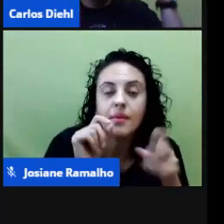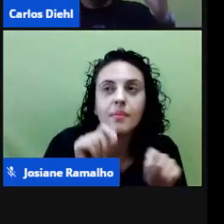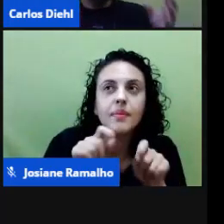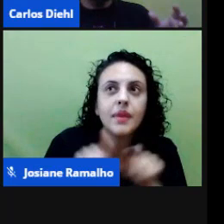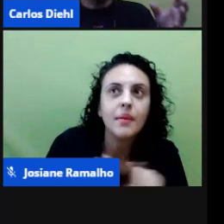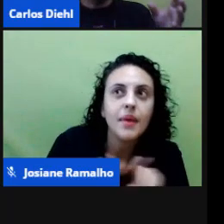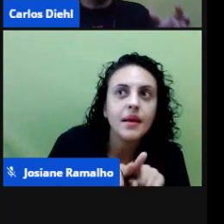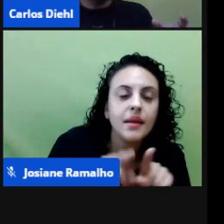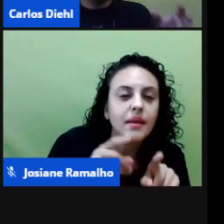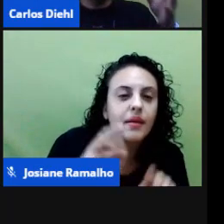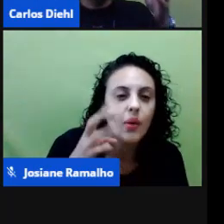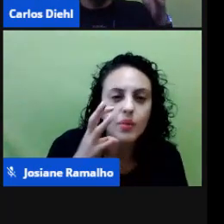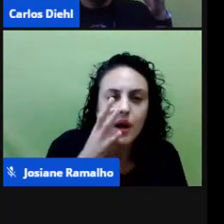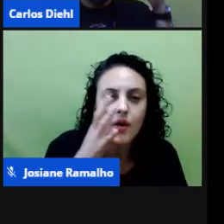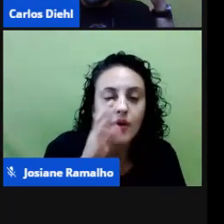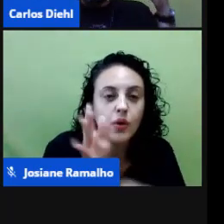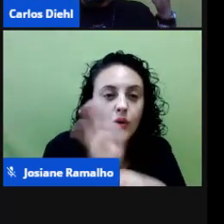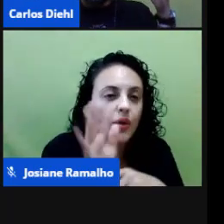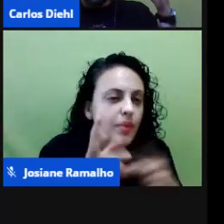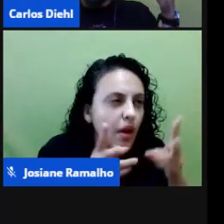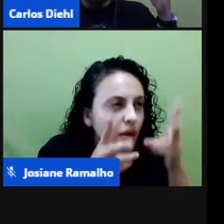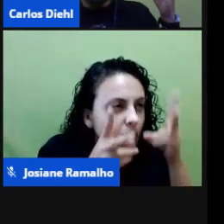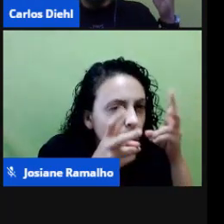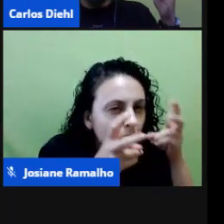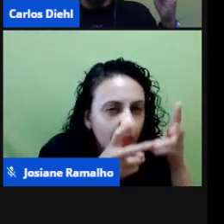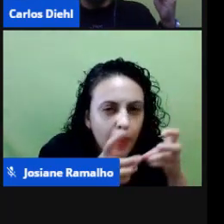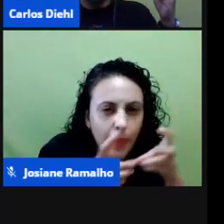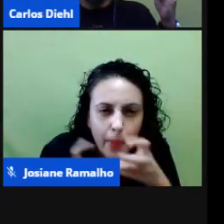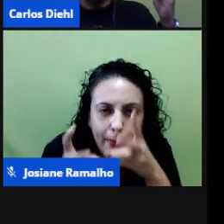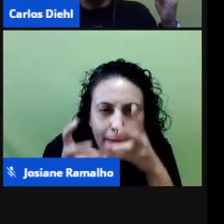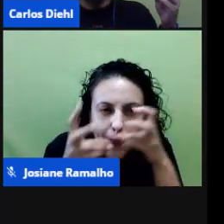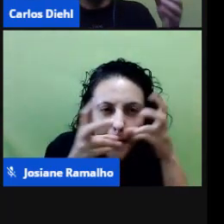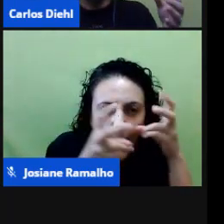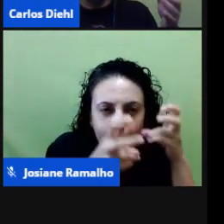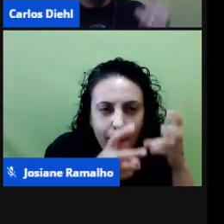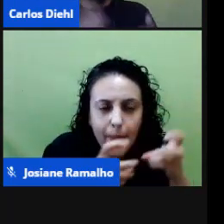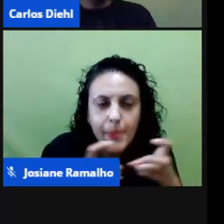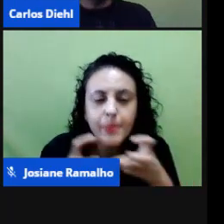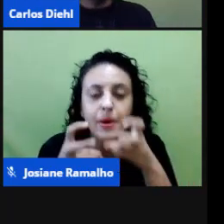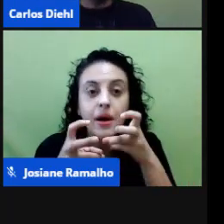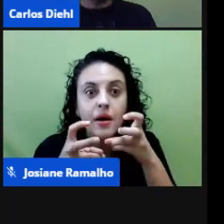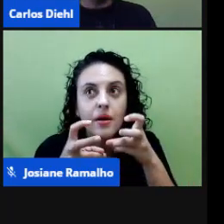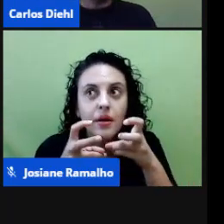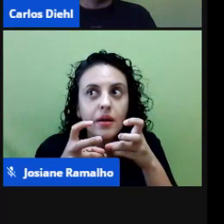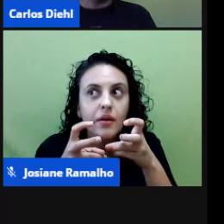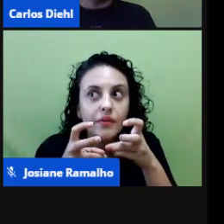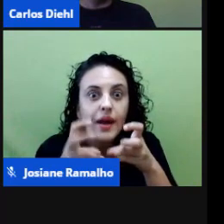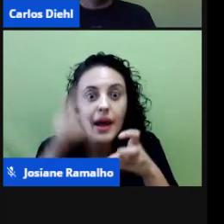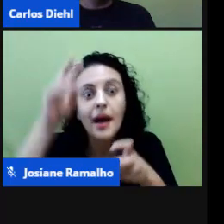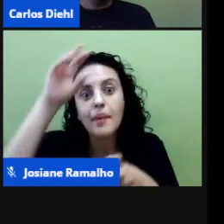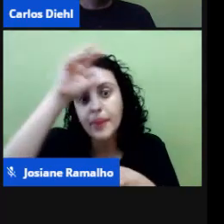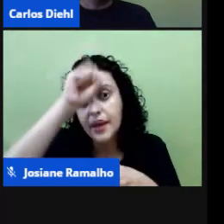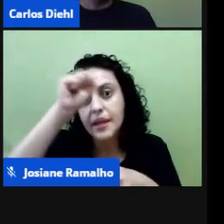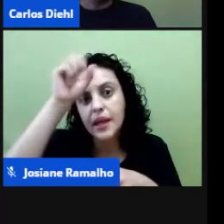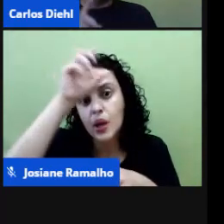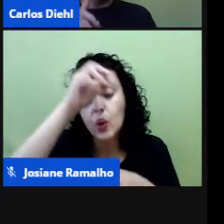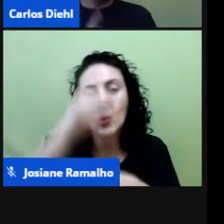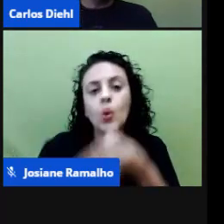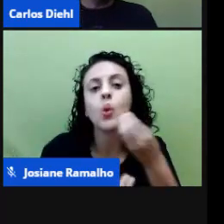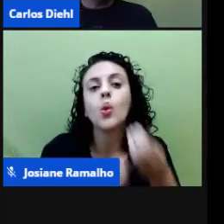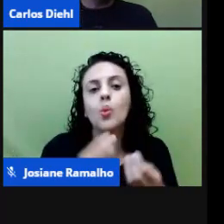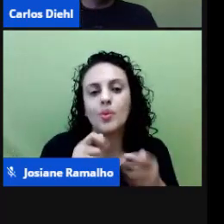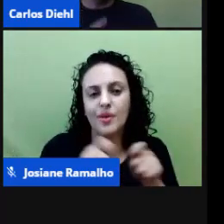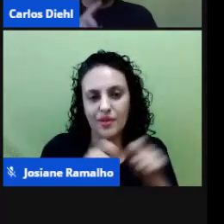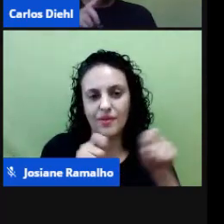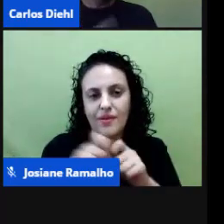cinema, resolveu fazer filme. E eles sabiam intuitivamente algumas coisas. A gente é bombardeado todo dia por cinema,